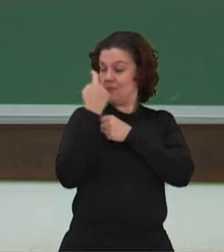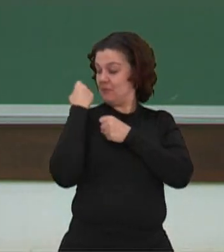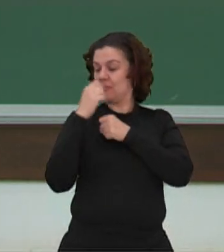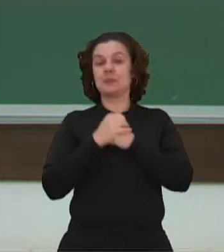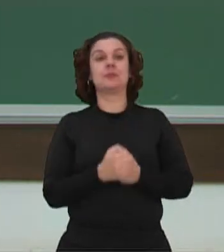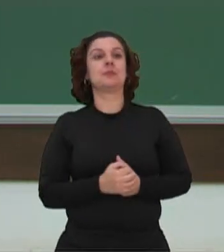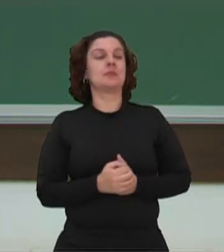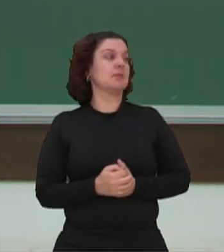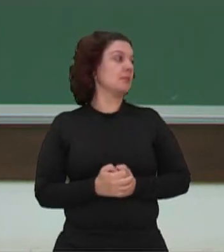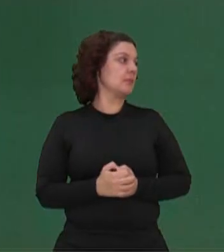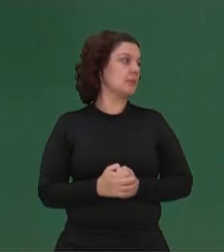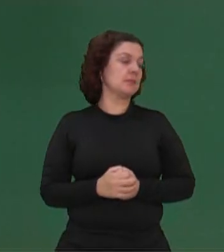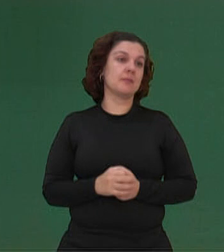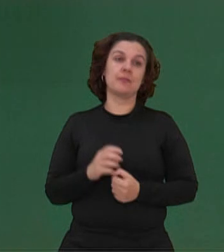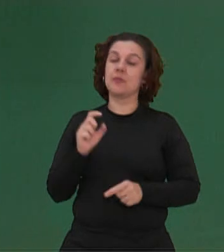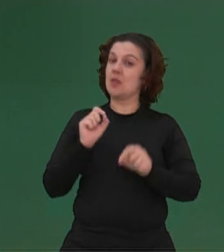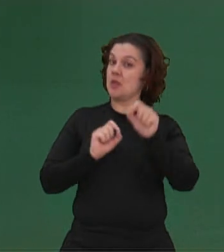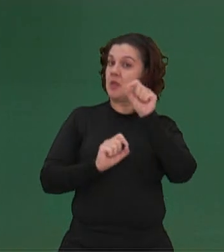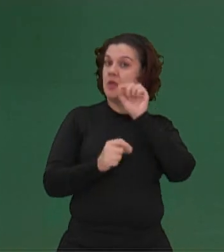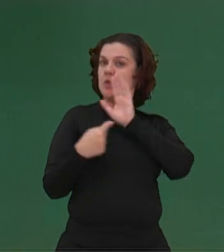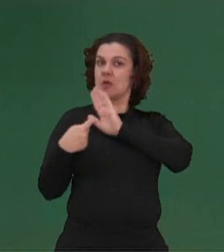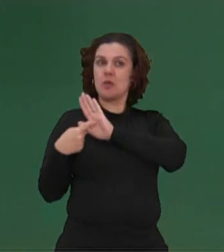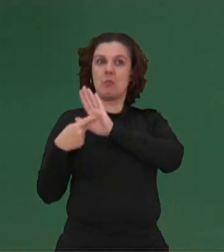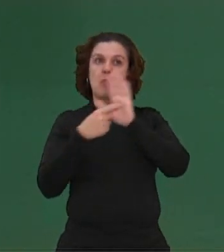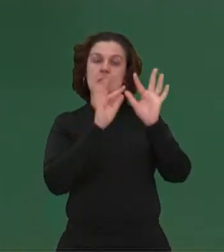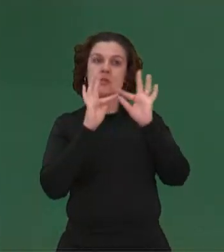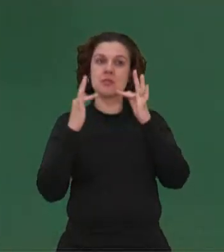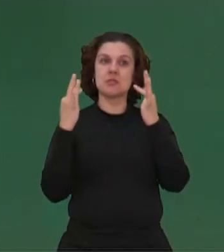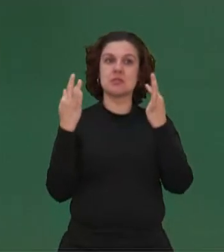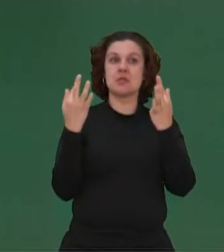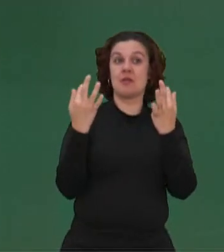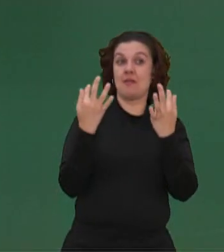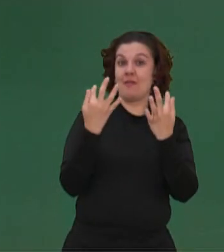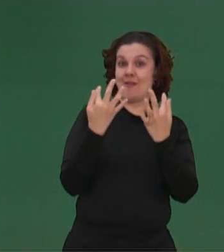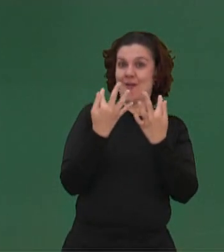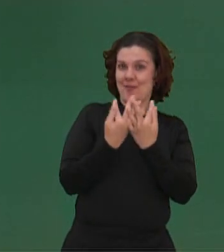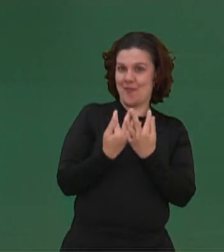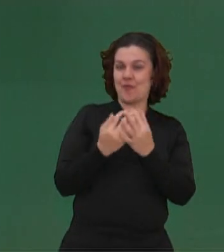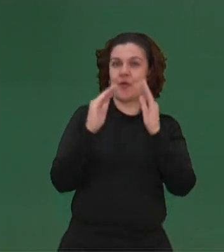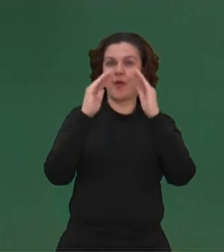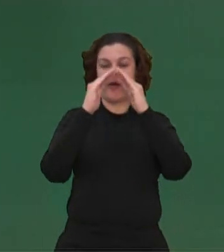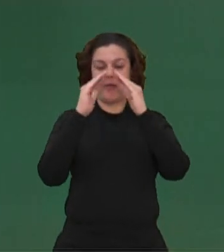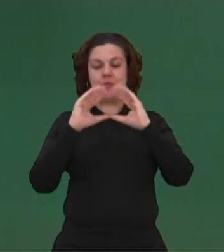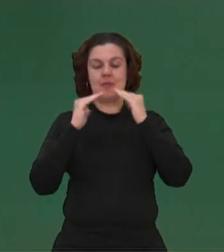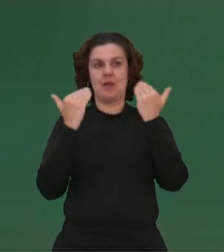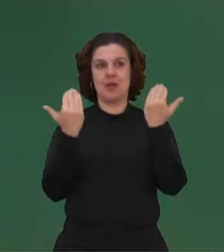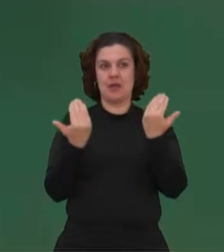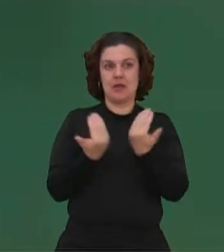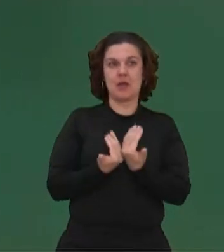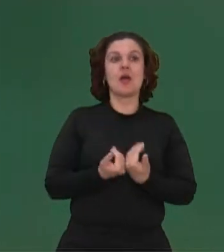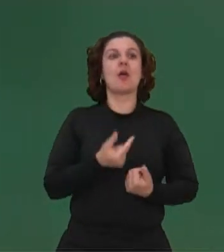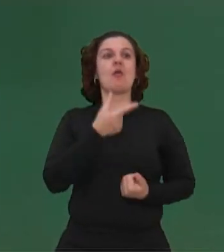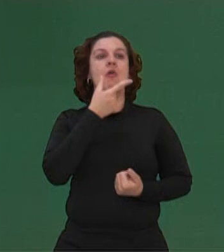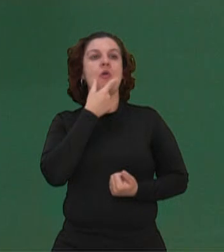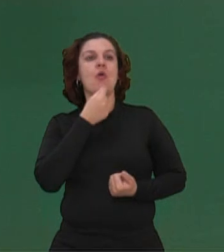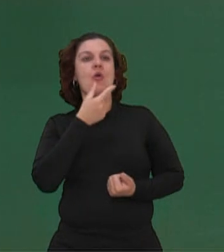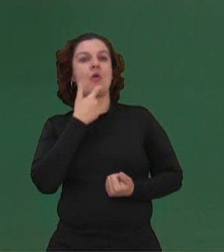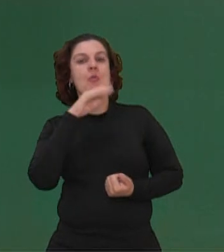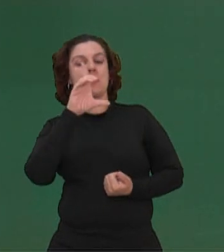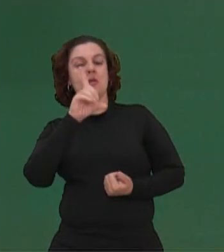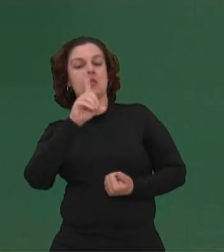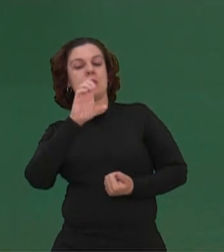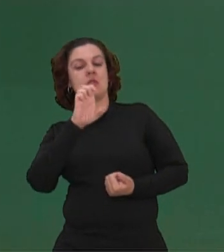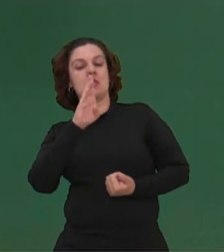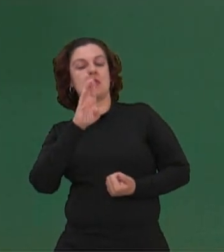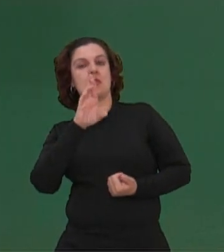aulas e que mostra uma família colonial. Essa pintura foi feita pelo Jean-Baptiste Debré, no Brasil no